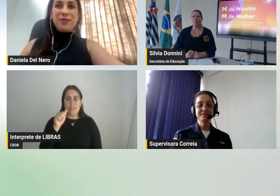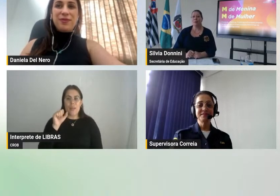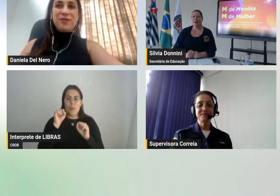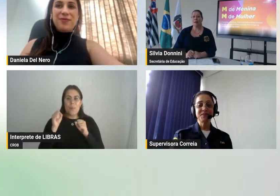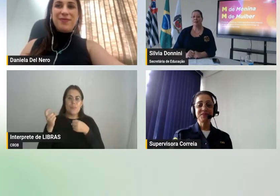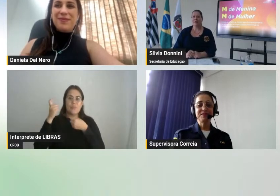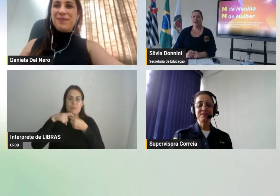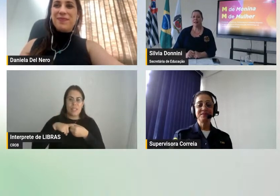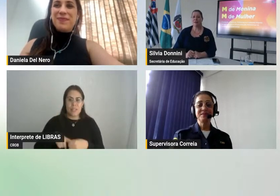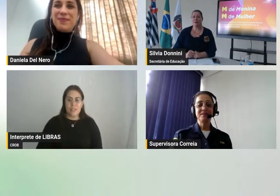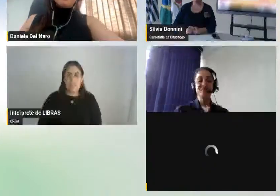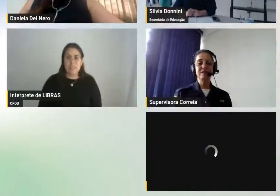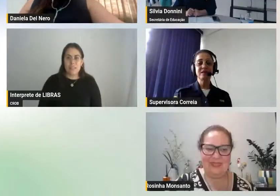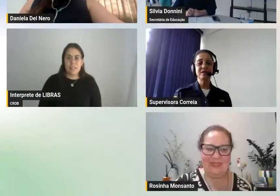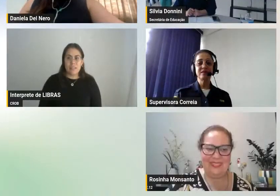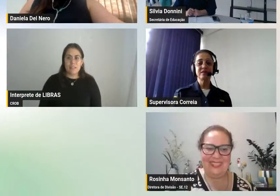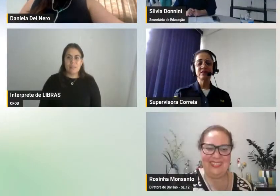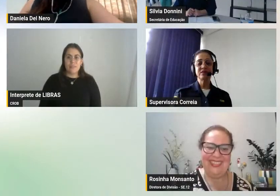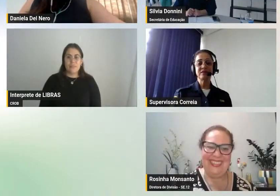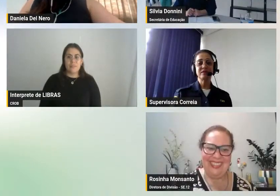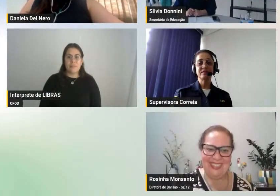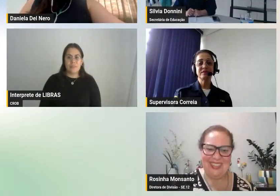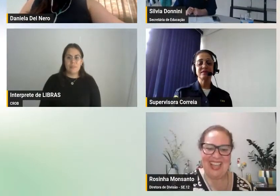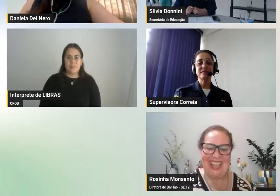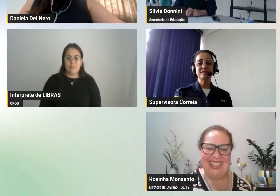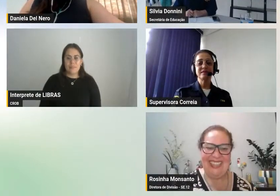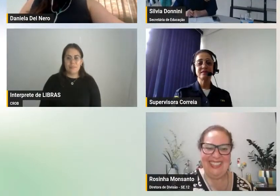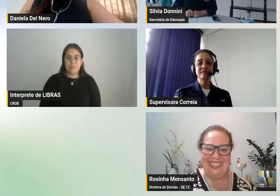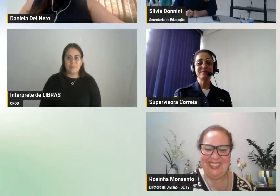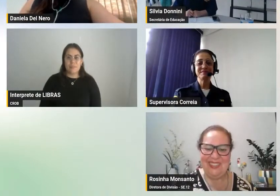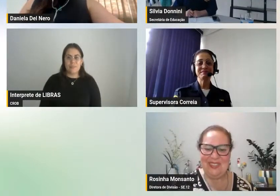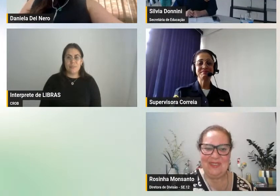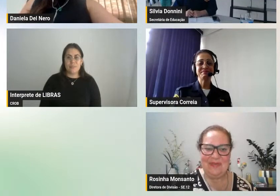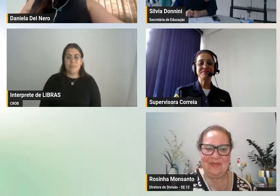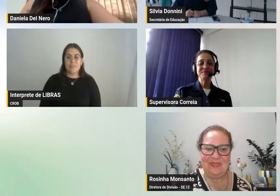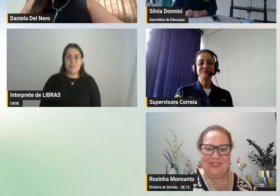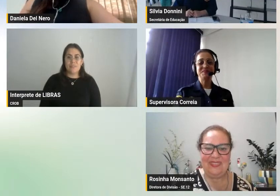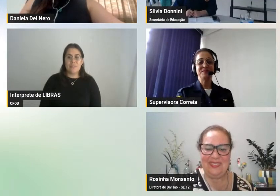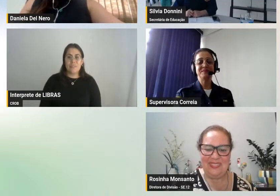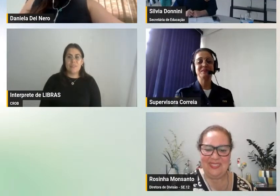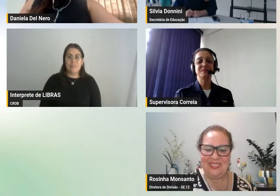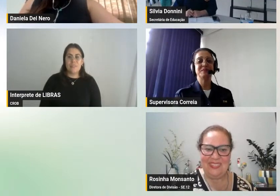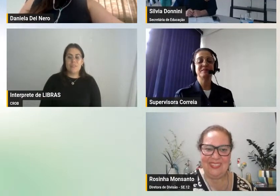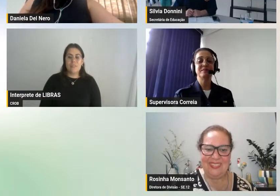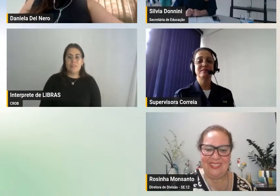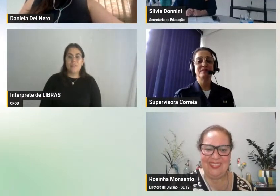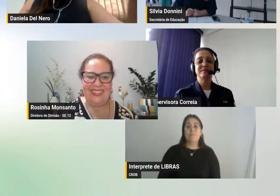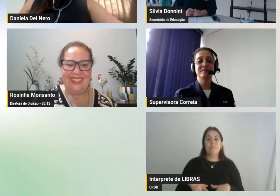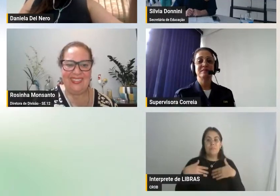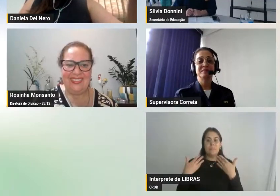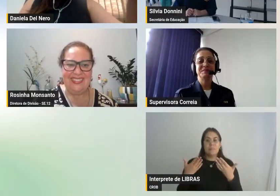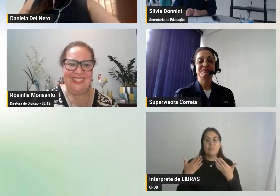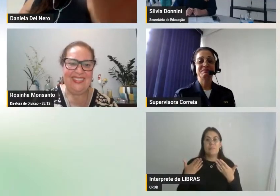entrar? Ela está aqui no back-office. Por favor, Rosinha. Rosinha, olha só. Esta webinar, lá